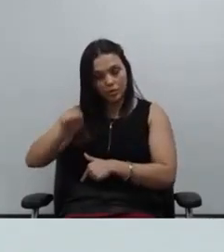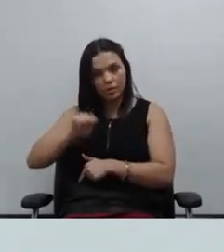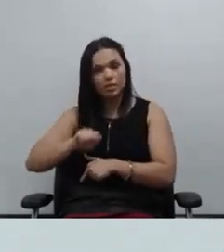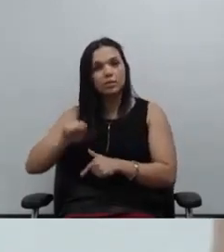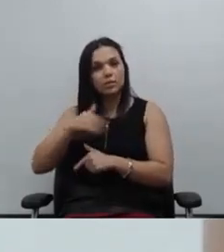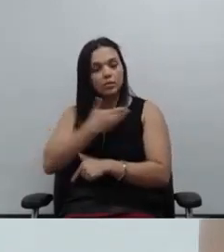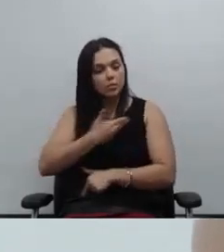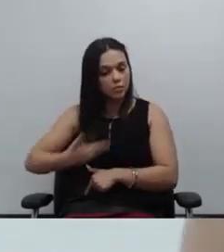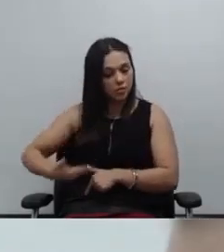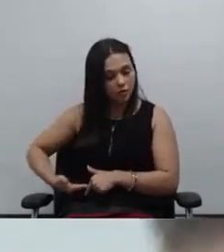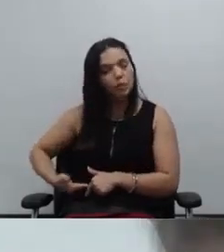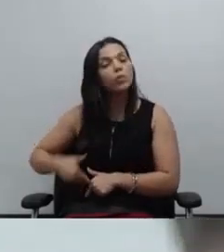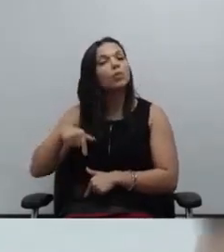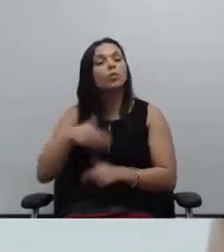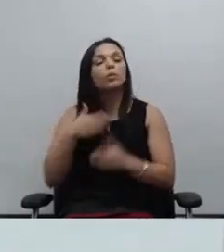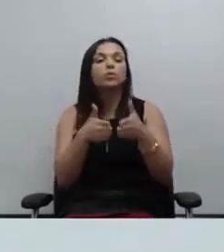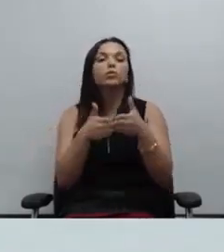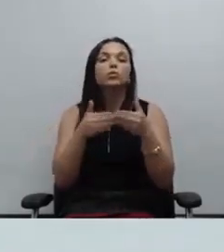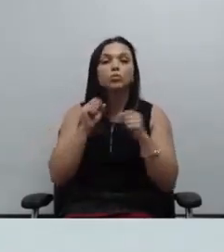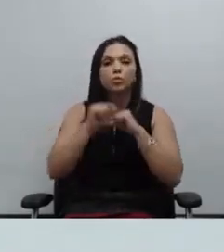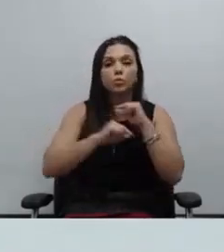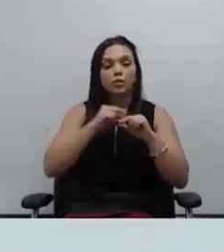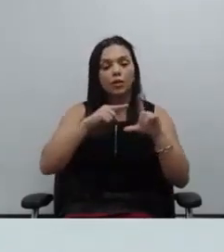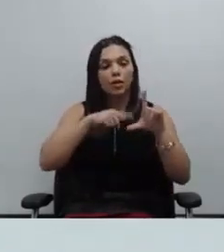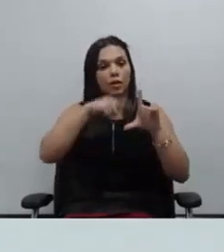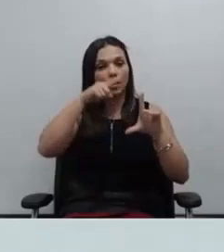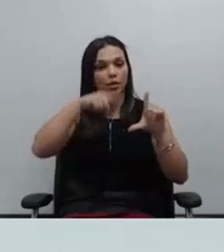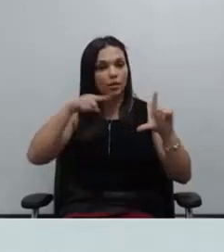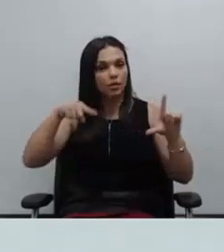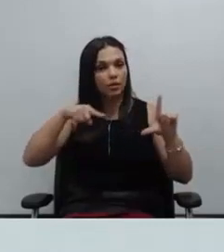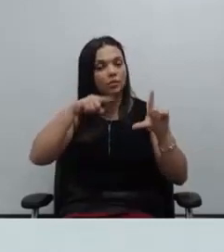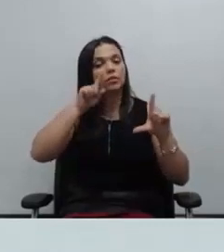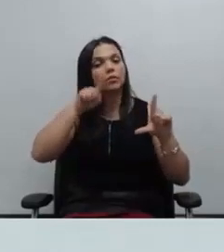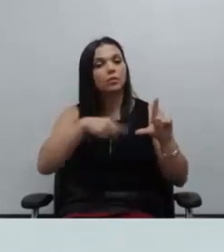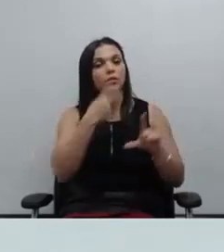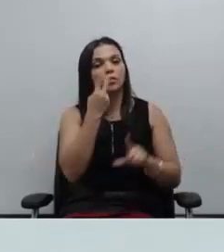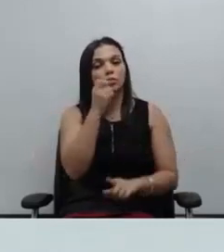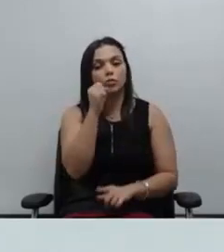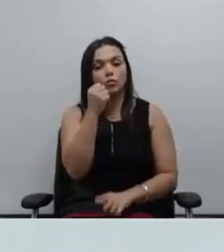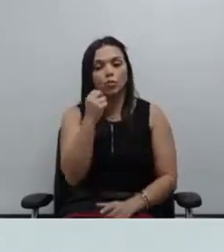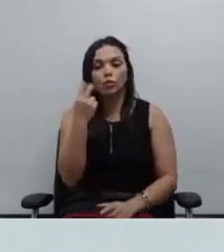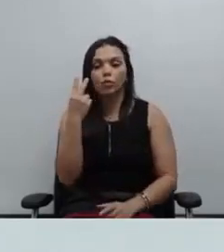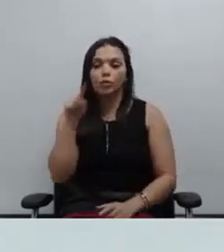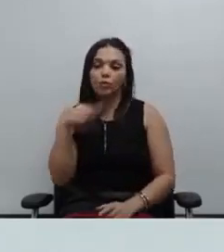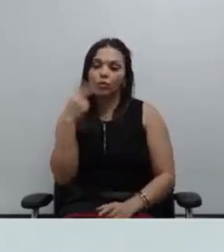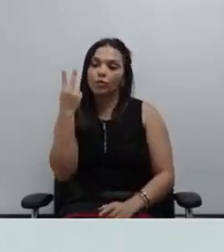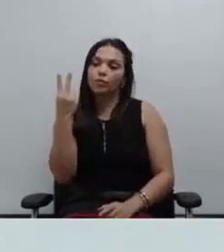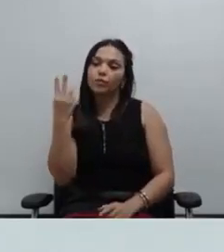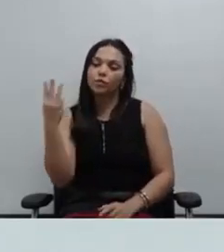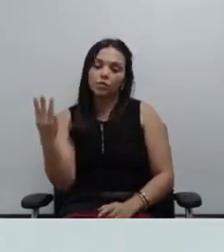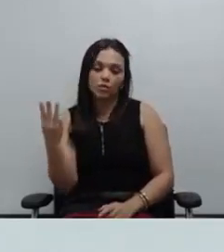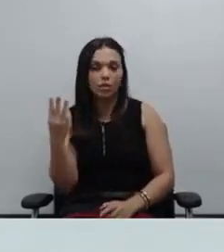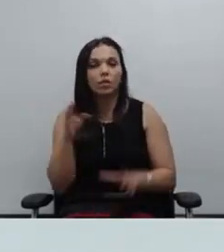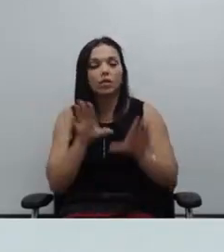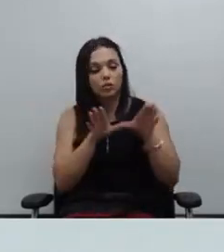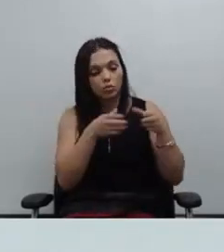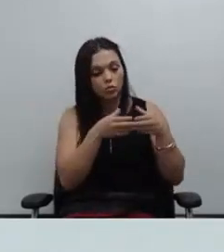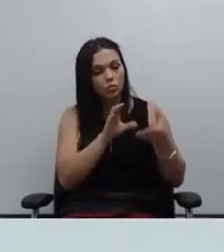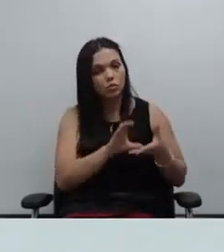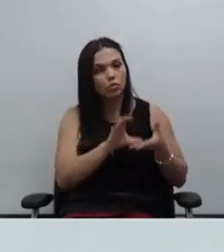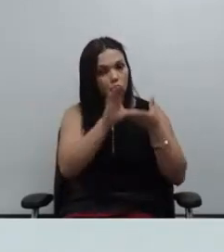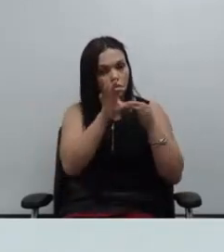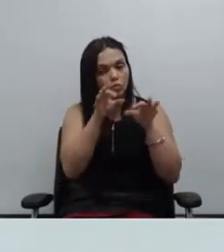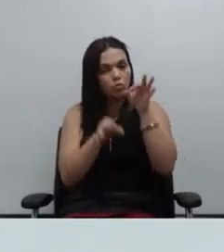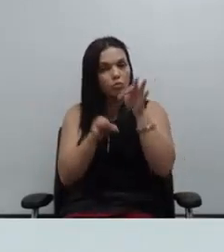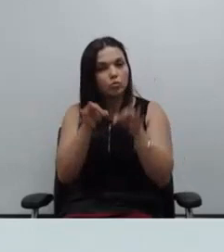Estado de São Paulo, solicitando o índice de 22,26 para os cargos AT3. O colegiado converteu o julgamento